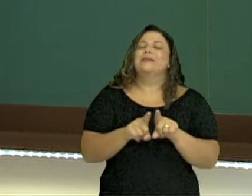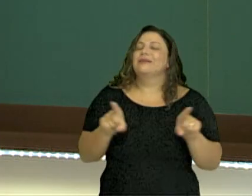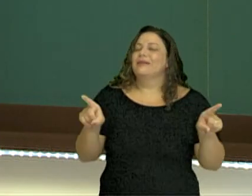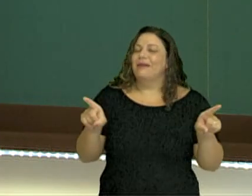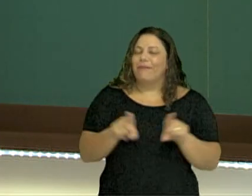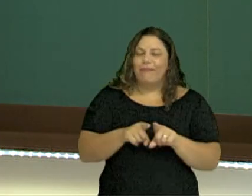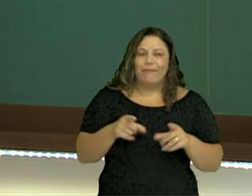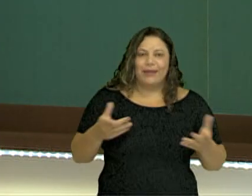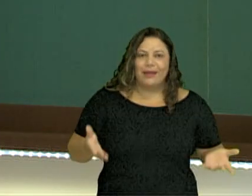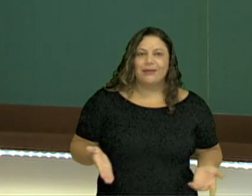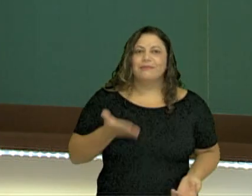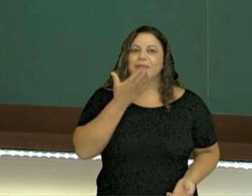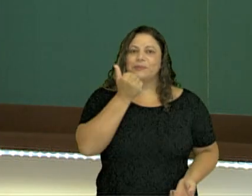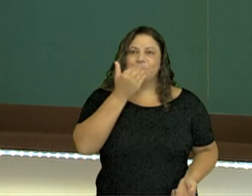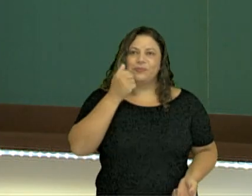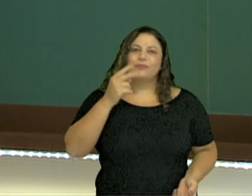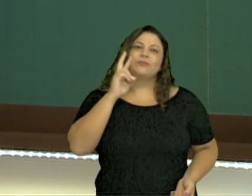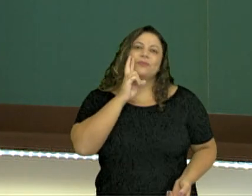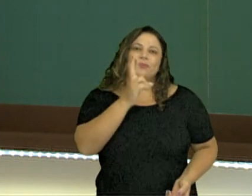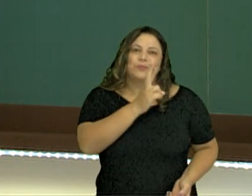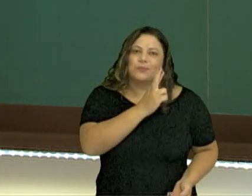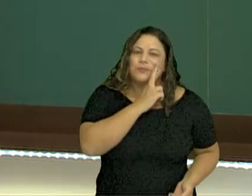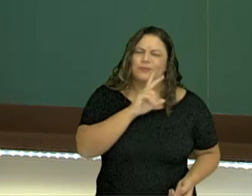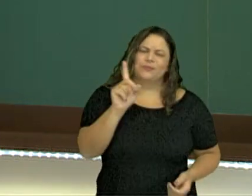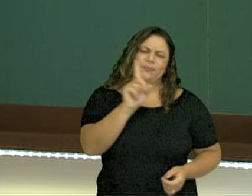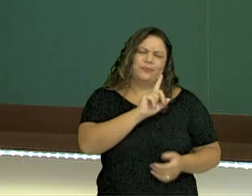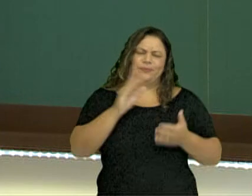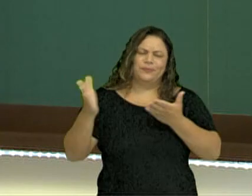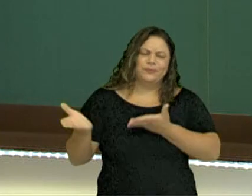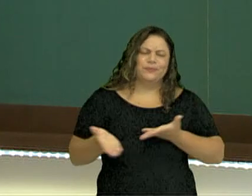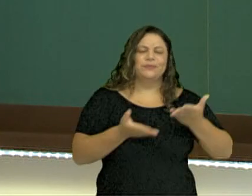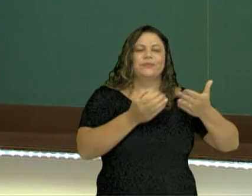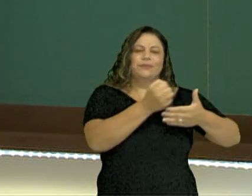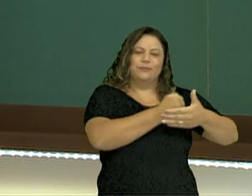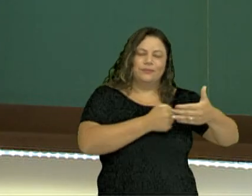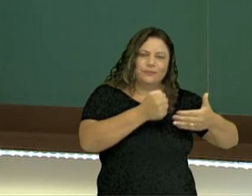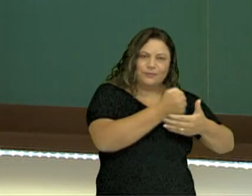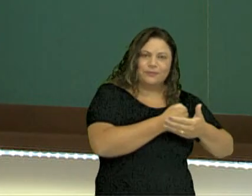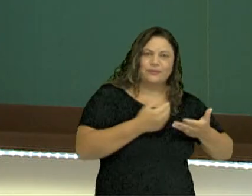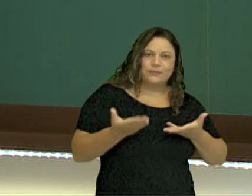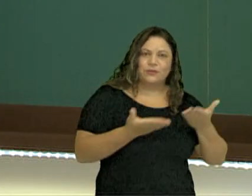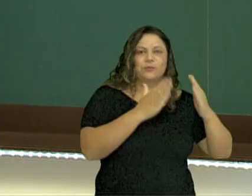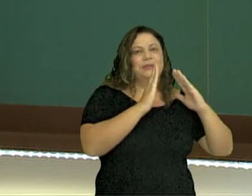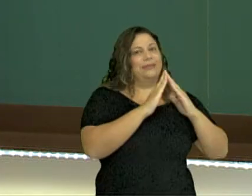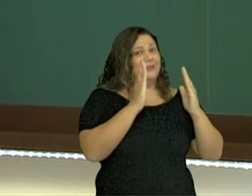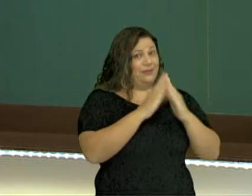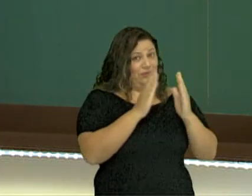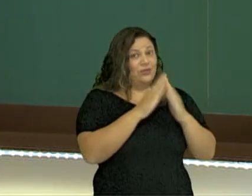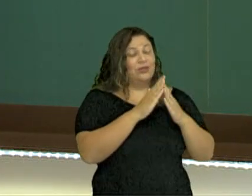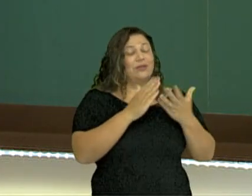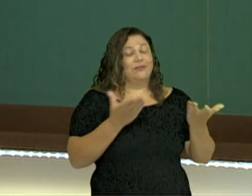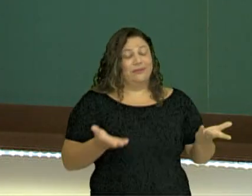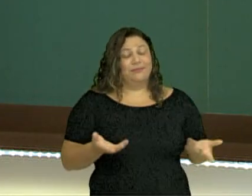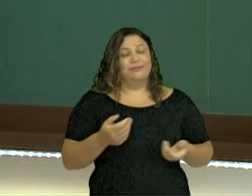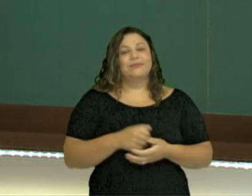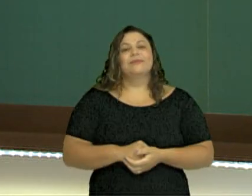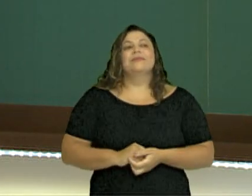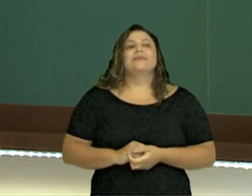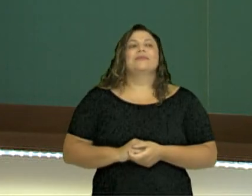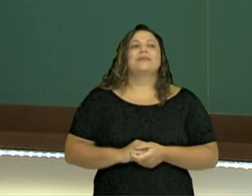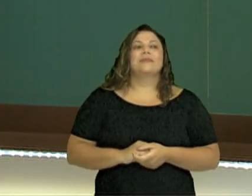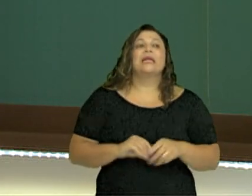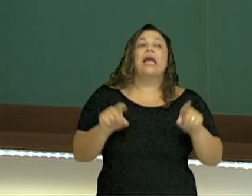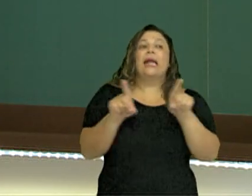comer fora, a gente pode levar a comida pronta de casa e consegue economizar. São aquelas despesas flexíveis.